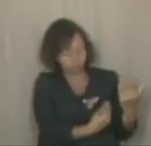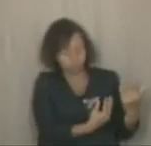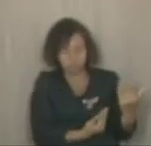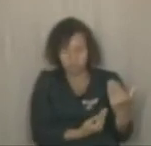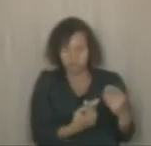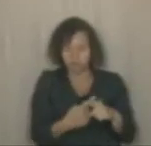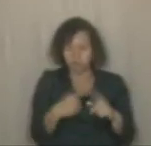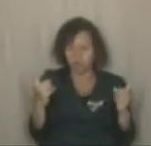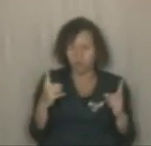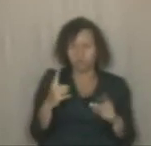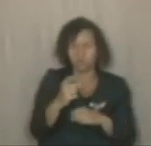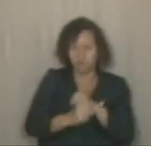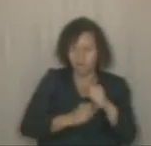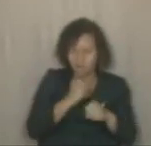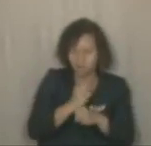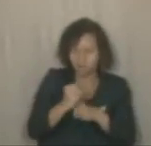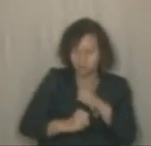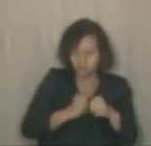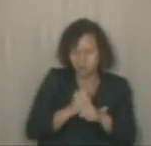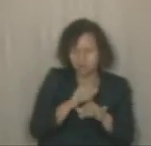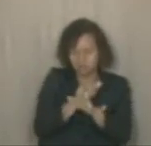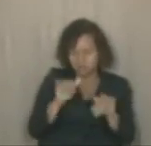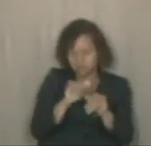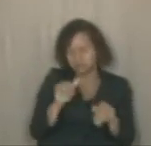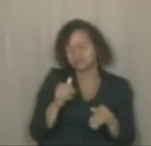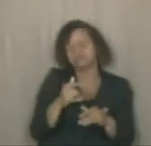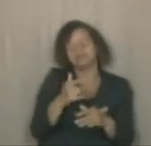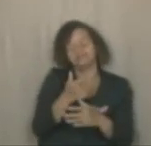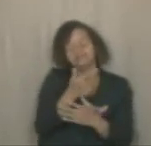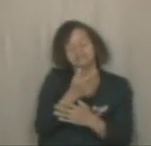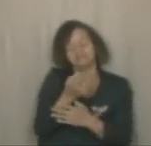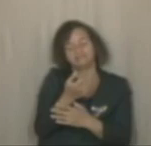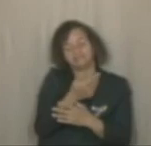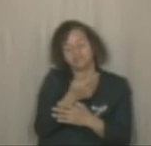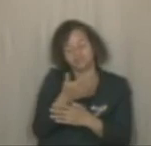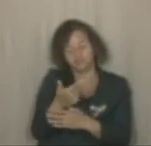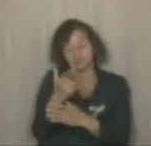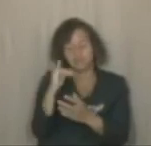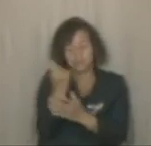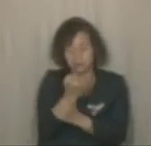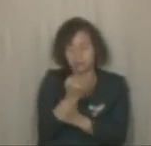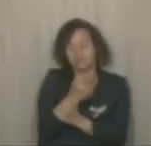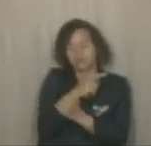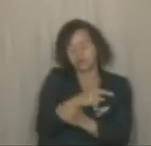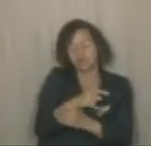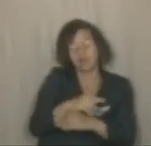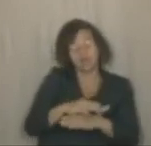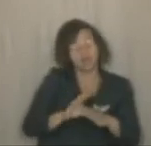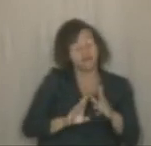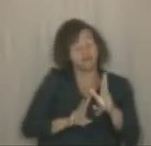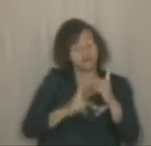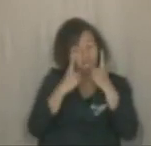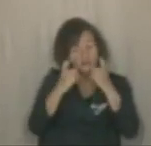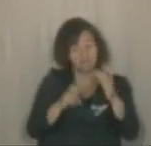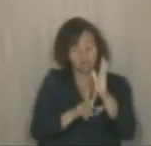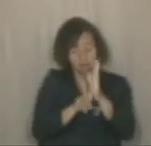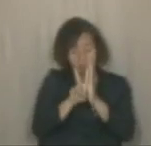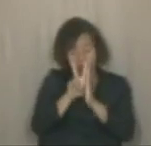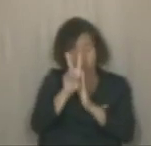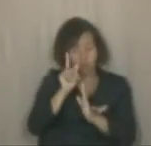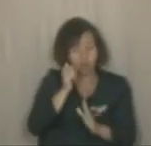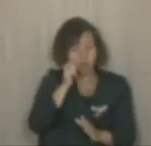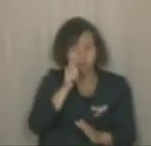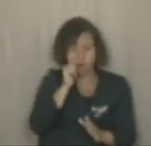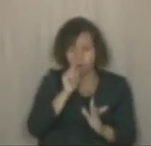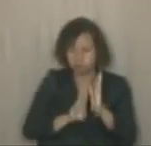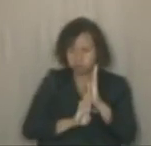Anuário Brasileiro de Segurança Pública de 2022, a violência contra a mulher aumentou em todos os níveis.